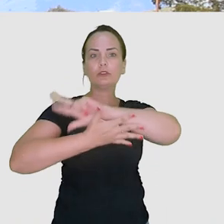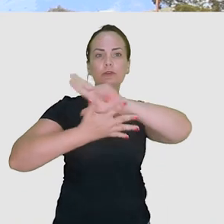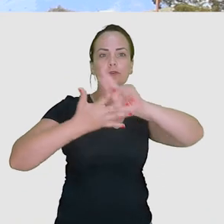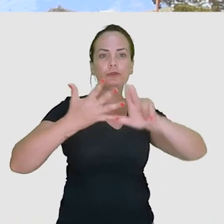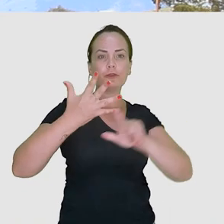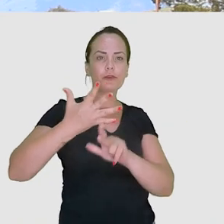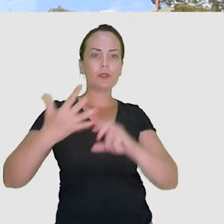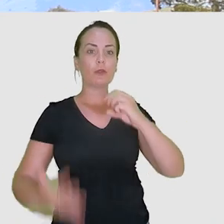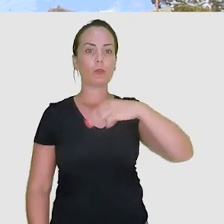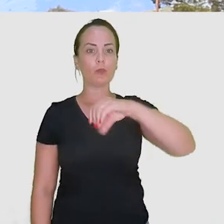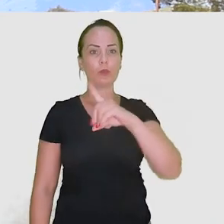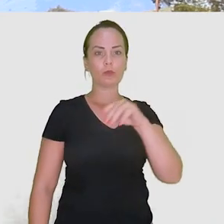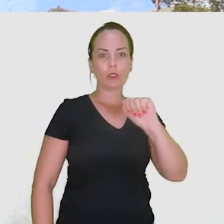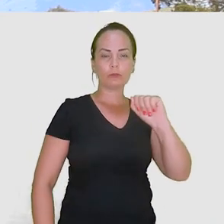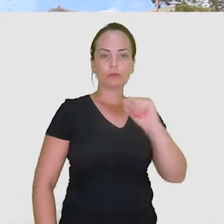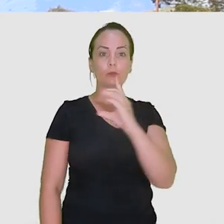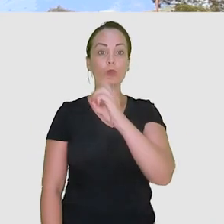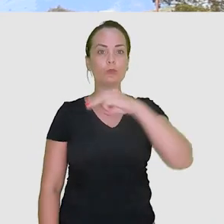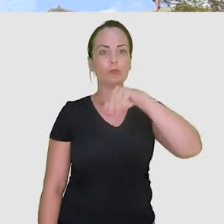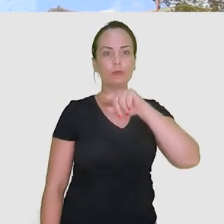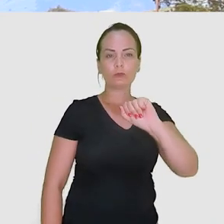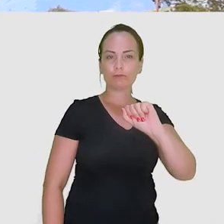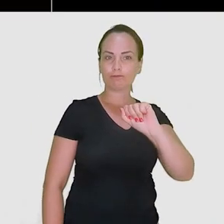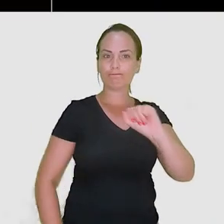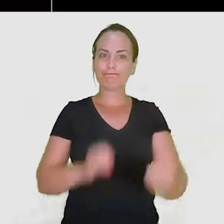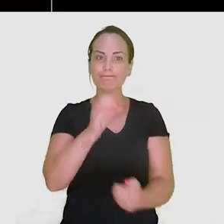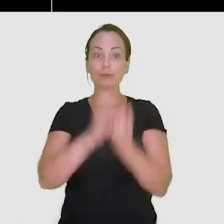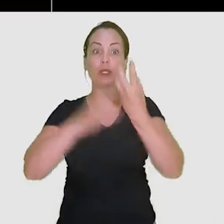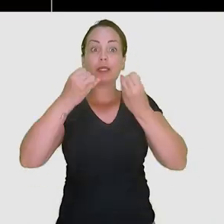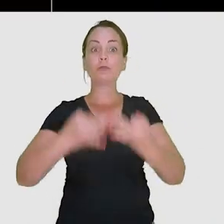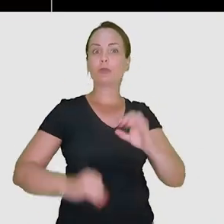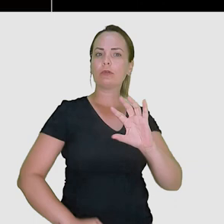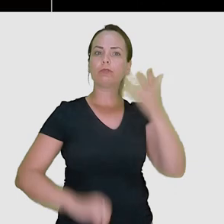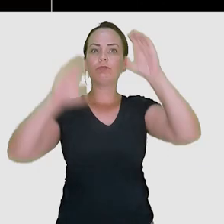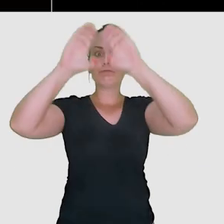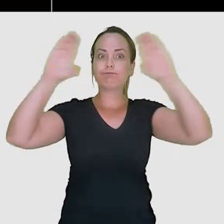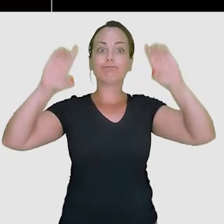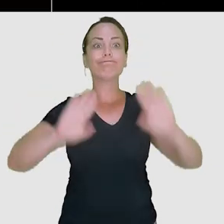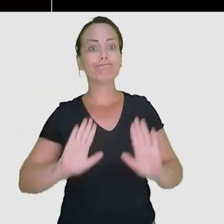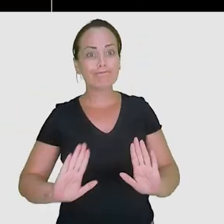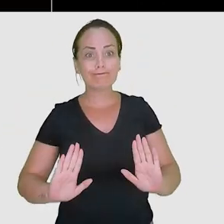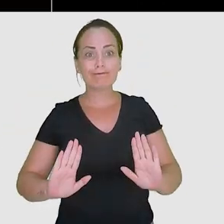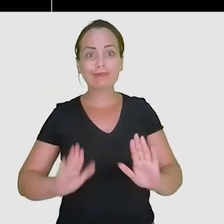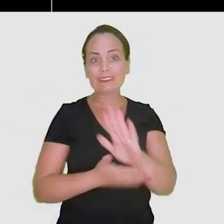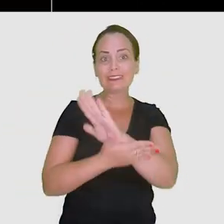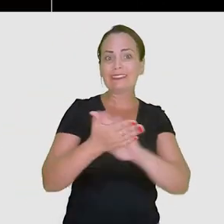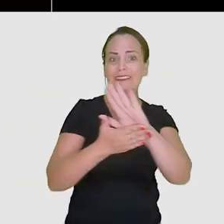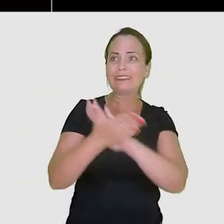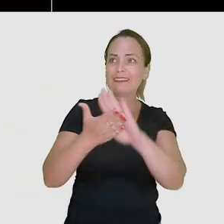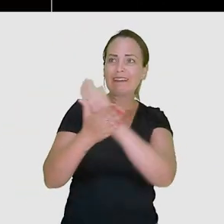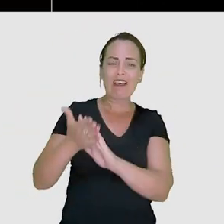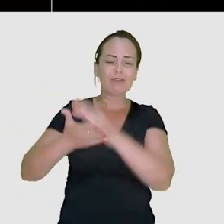modelos cosmológicos foram criados para explicar os fenômenos celestes. No entanto, nenhum desses modelos